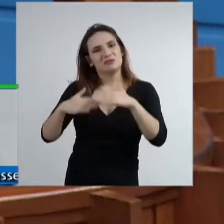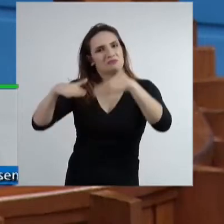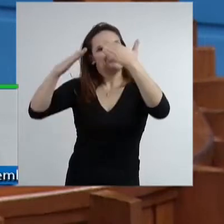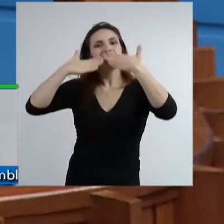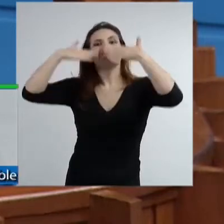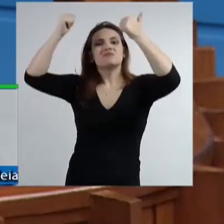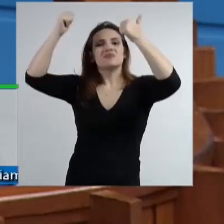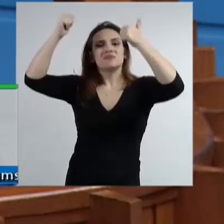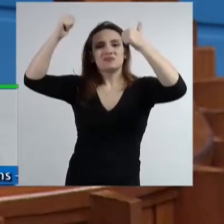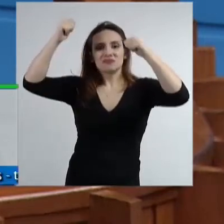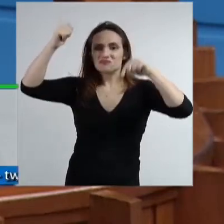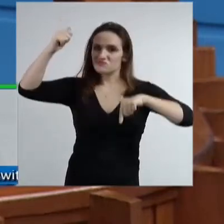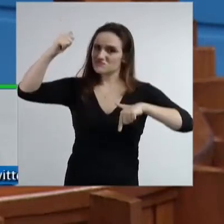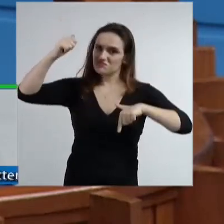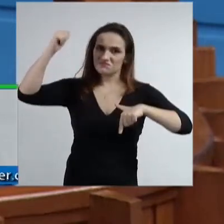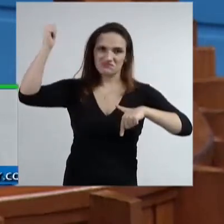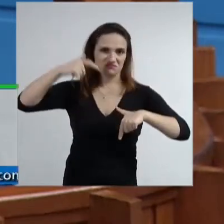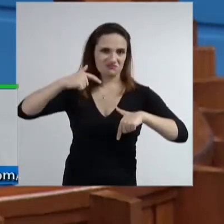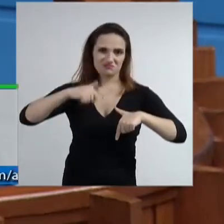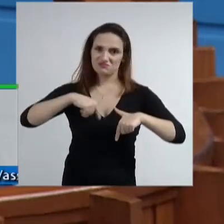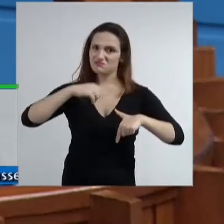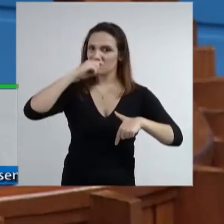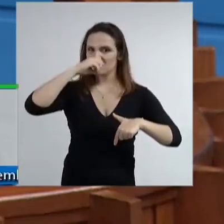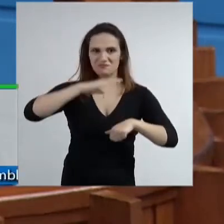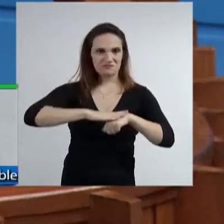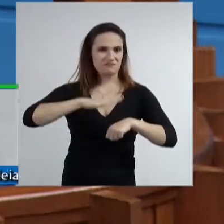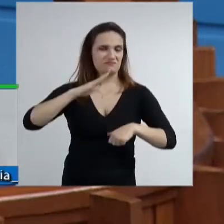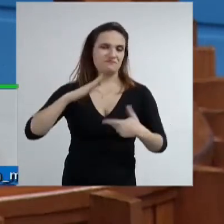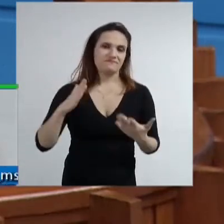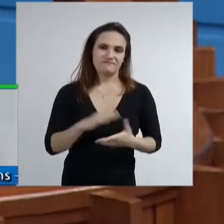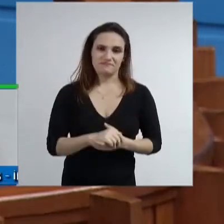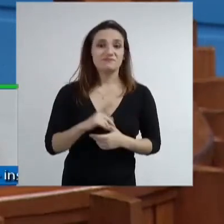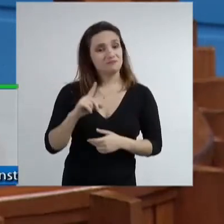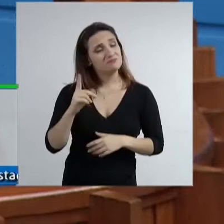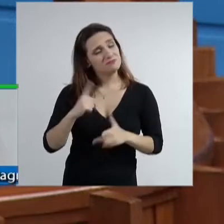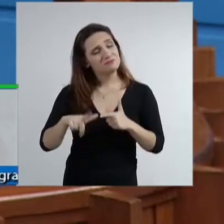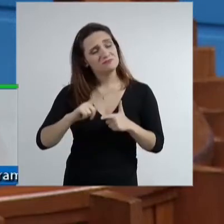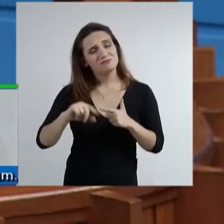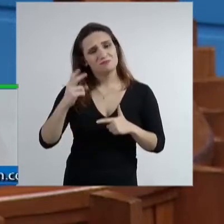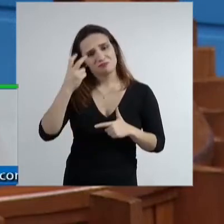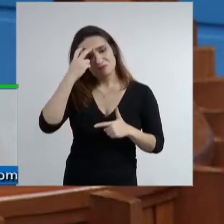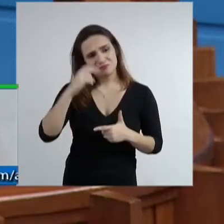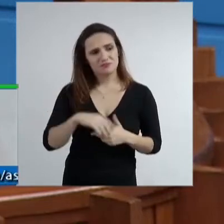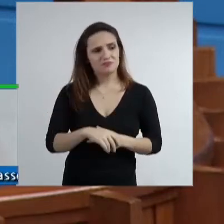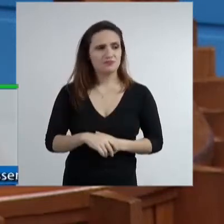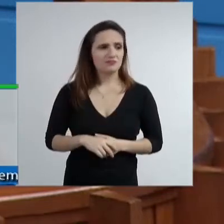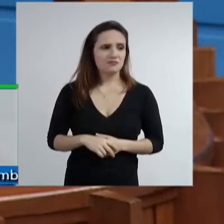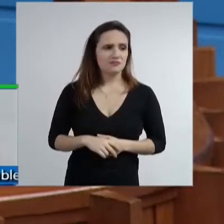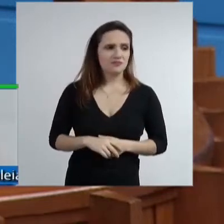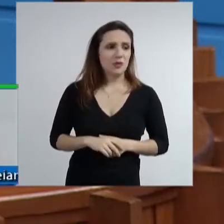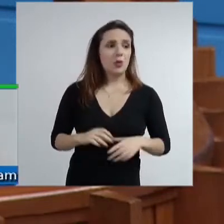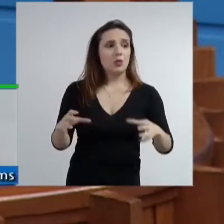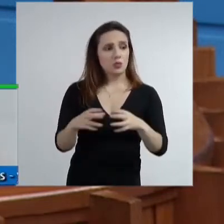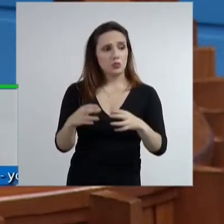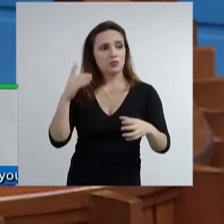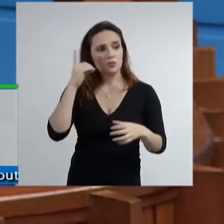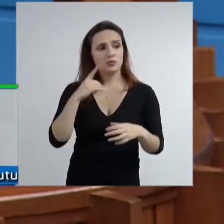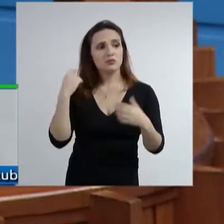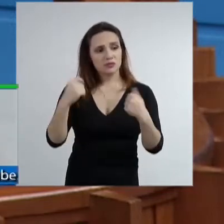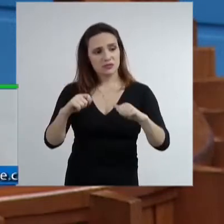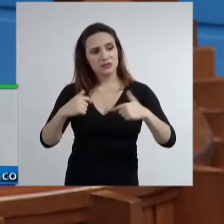é muito menor. Então, a gente vê que é uma questão cultural. E a nossa frente parlamentar tem que trabalhar também nesse